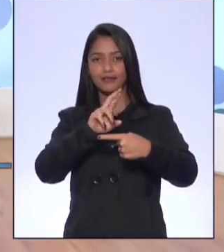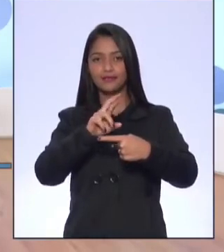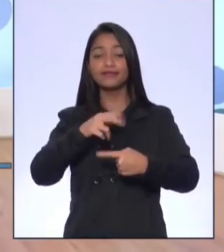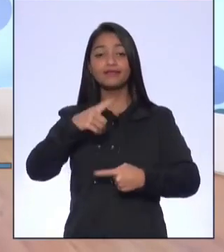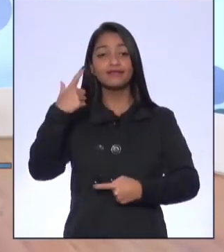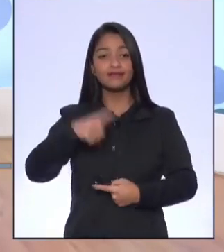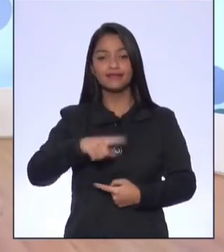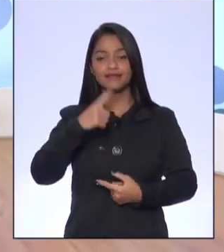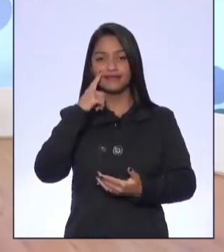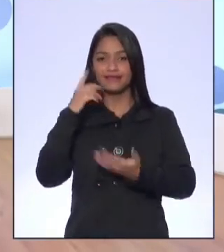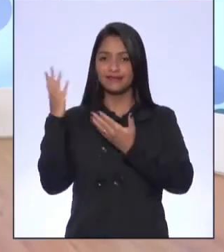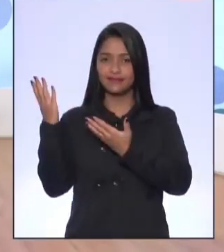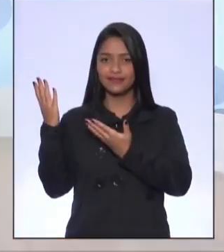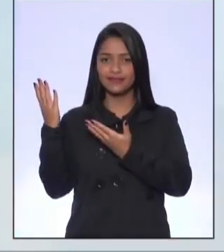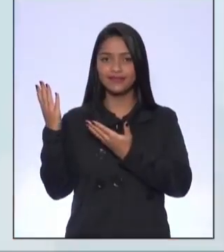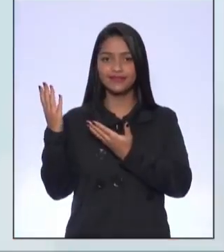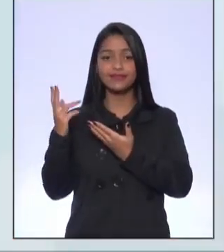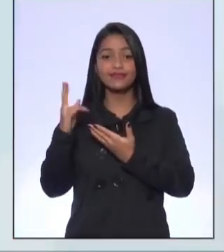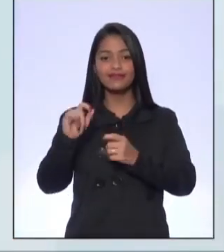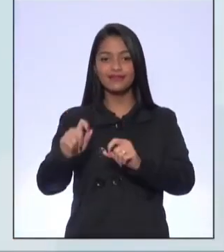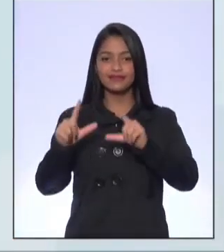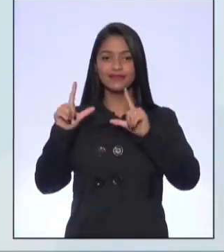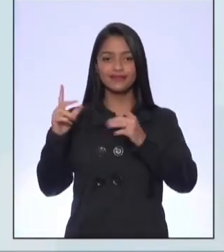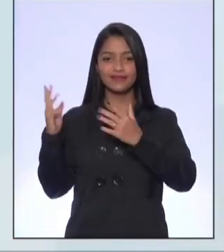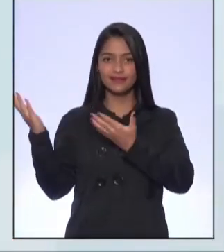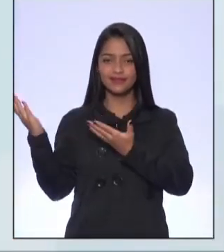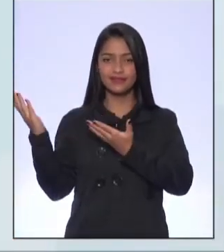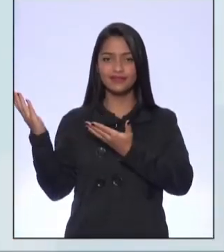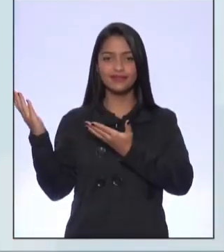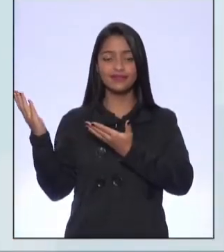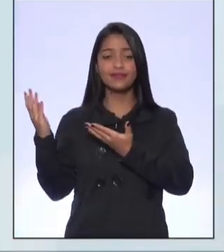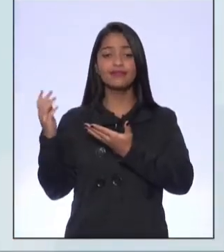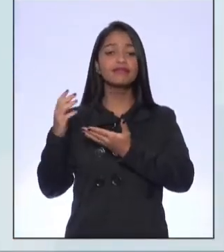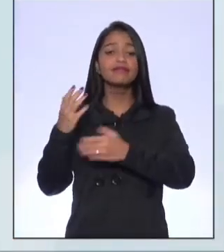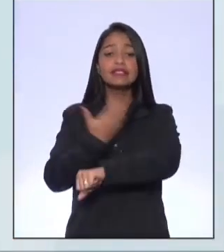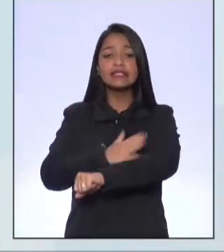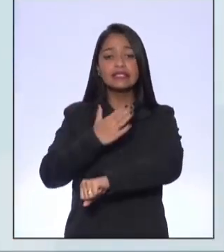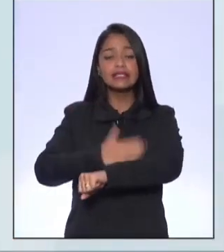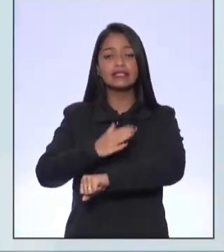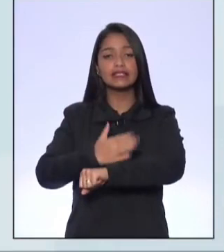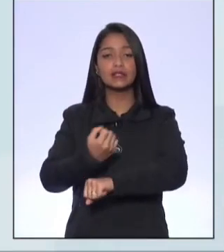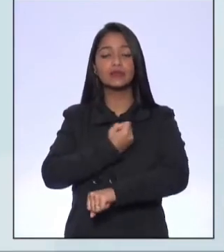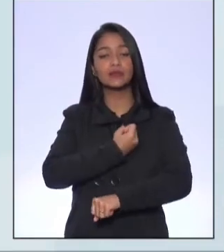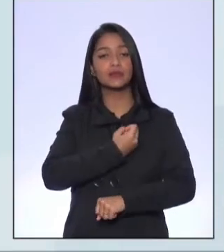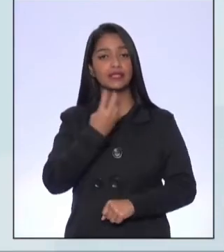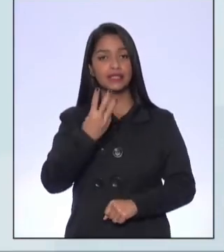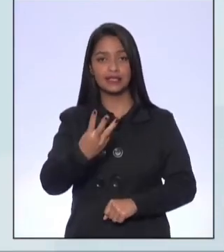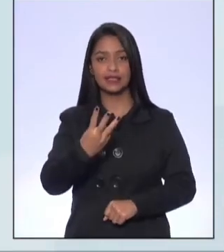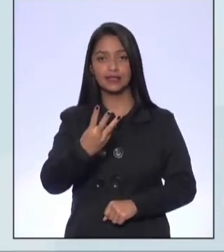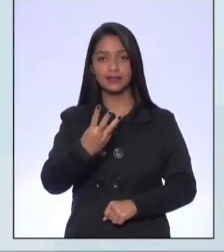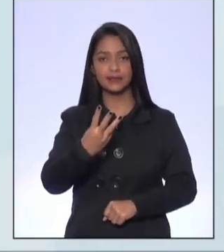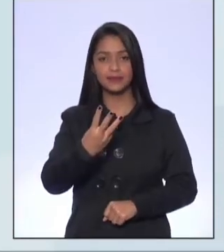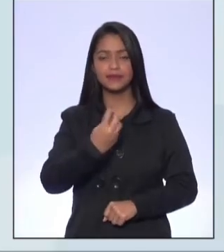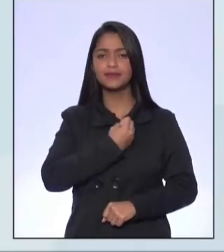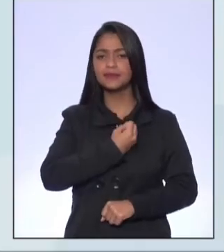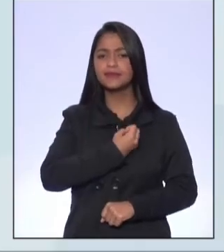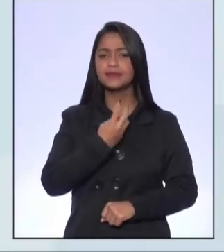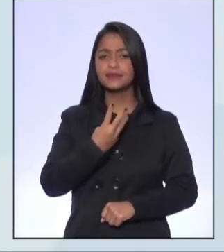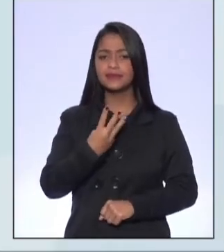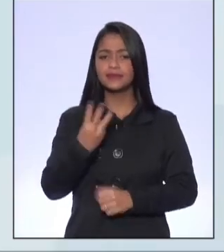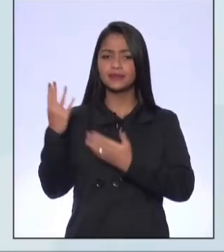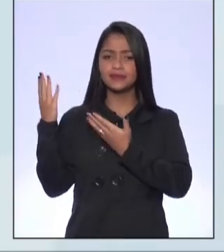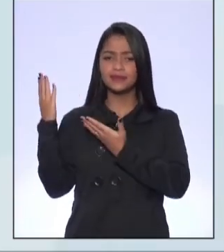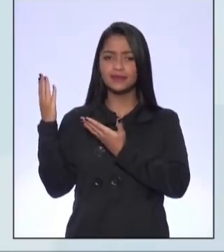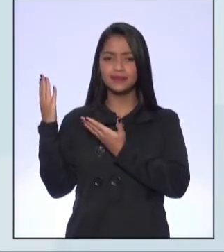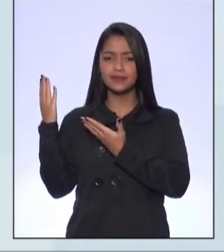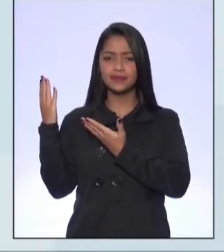de vocês vai aparecer o exercício 3. Nesse exercício 3... Ih, Jonas, já deu a resposta